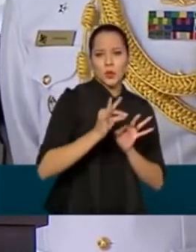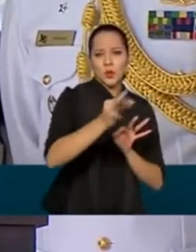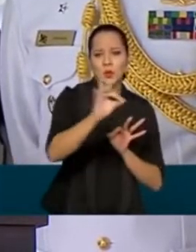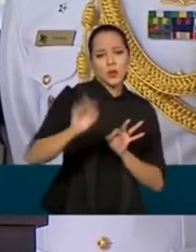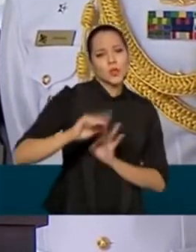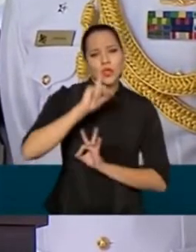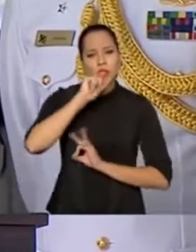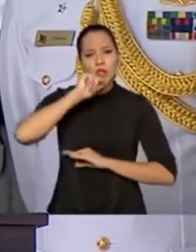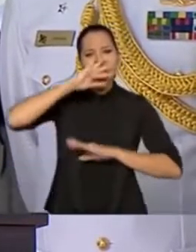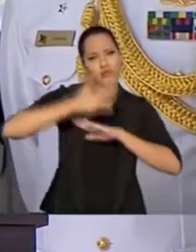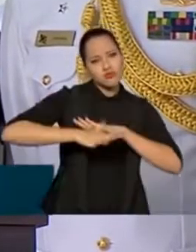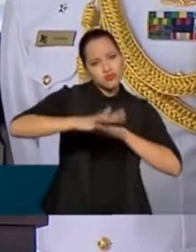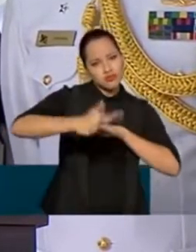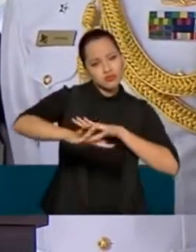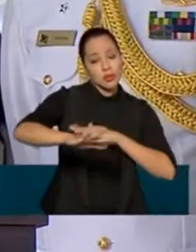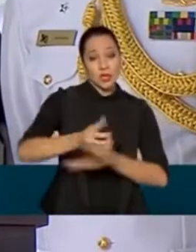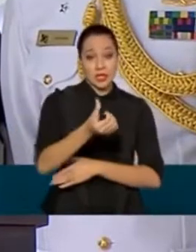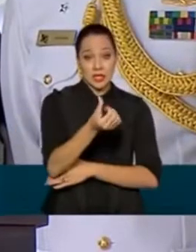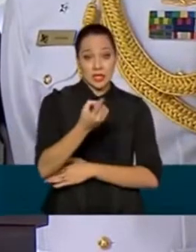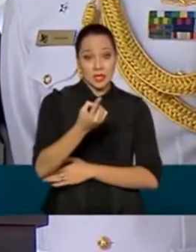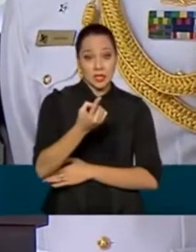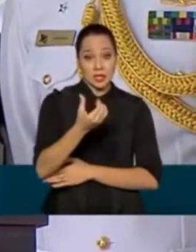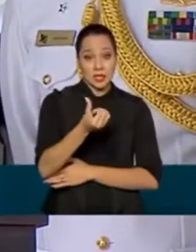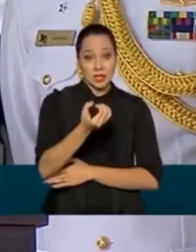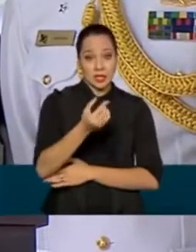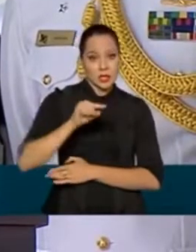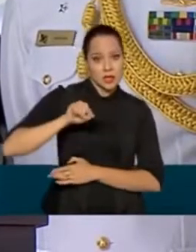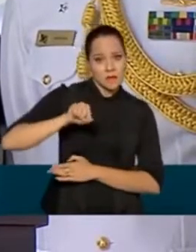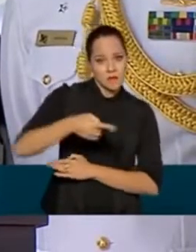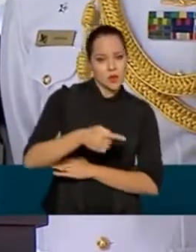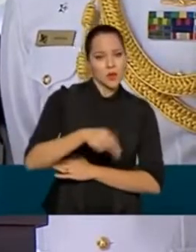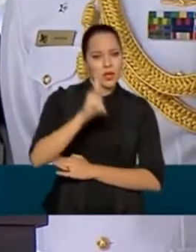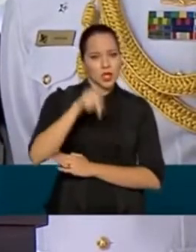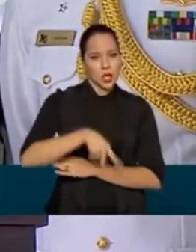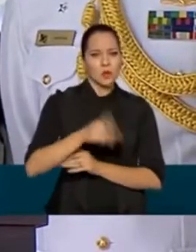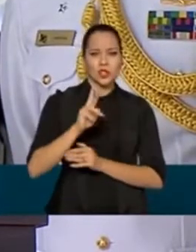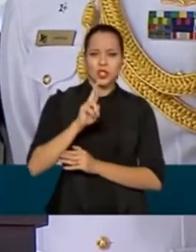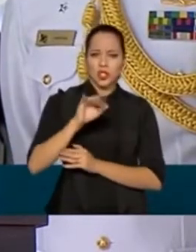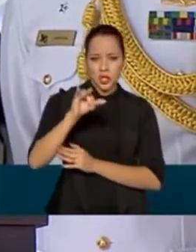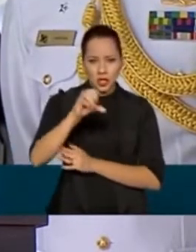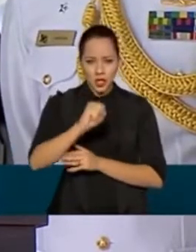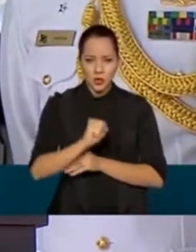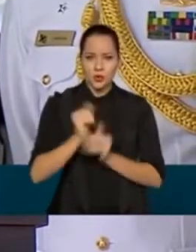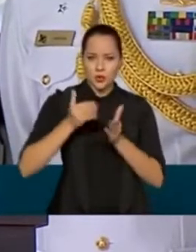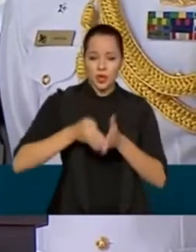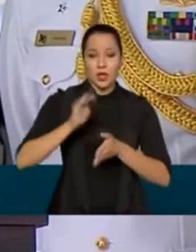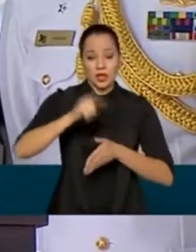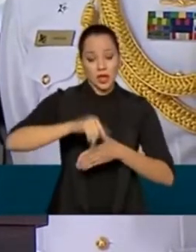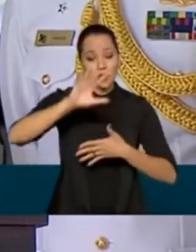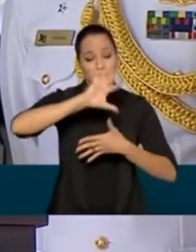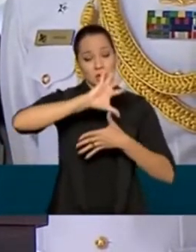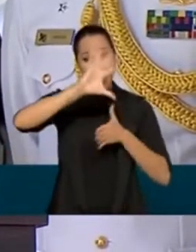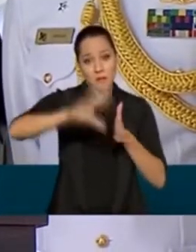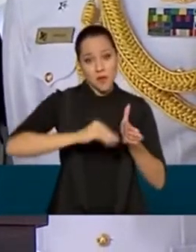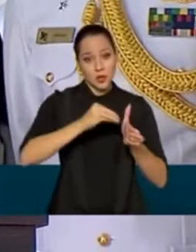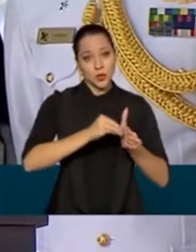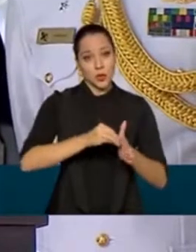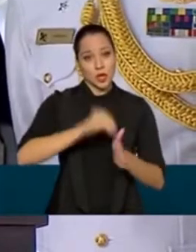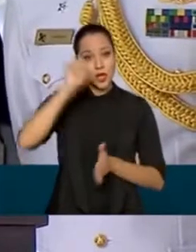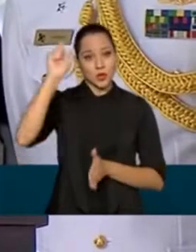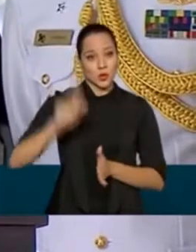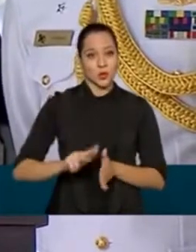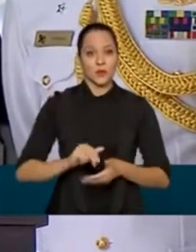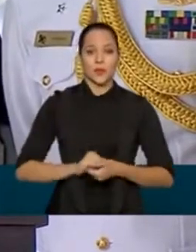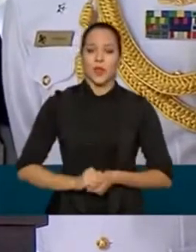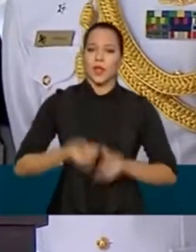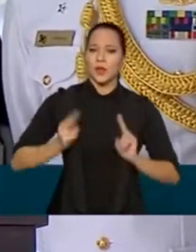água salgada e de 60 mil quilômetros de vias fluviais, que representam a nossa Amazônia Azul, da